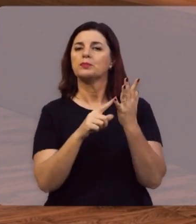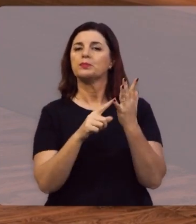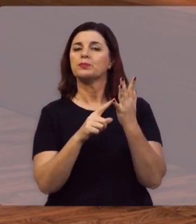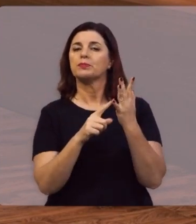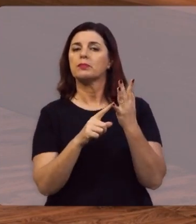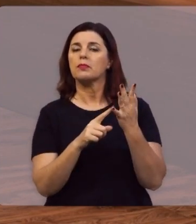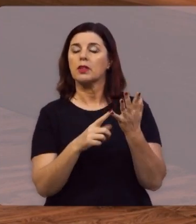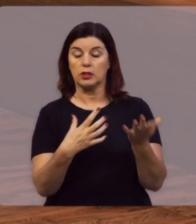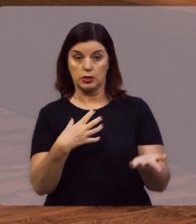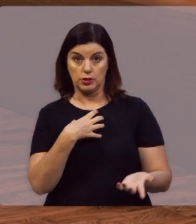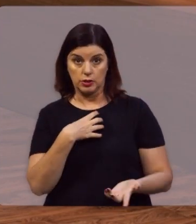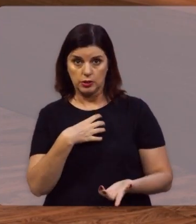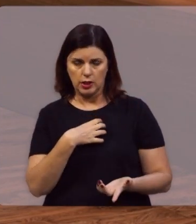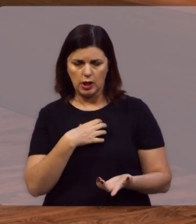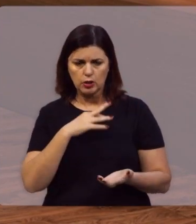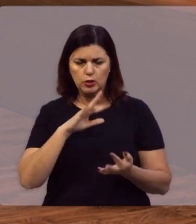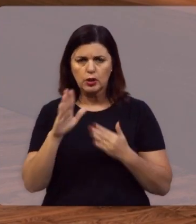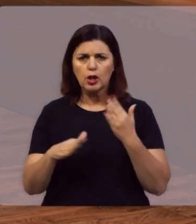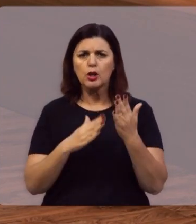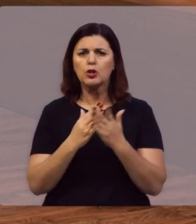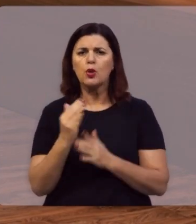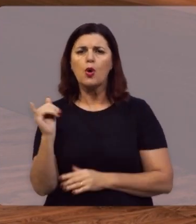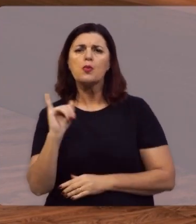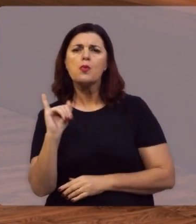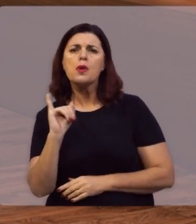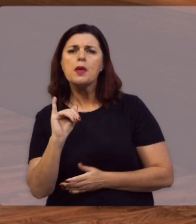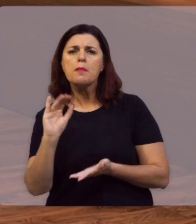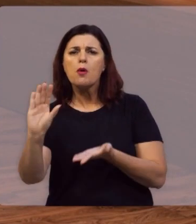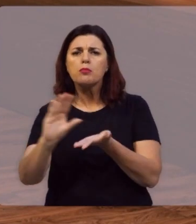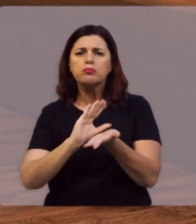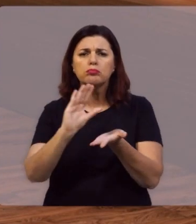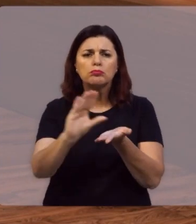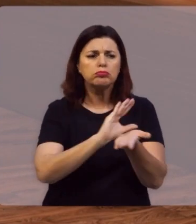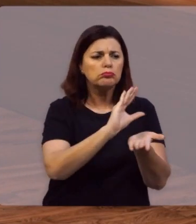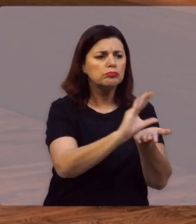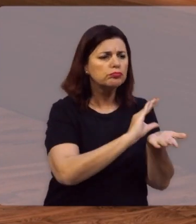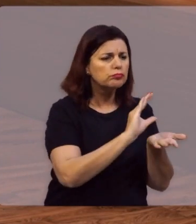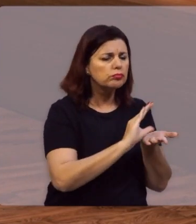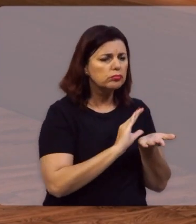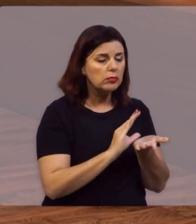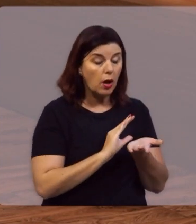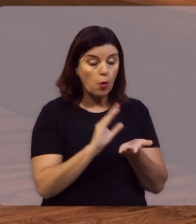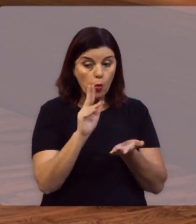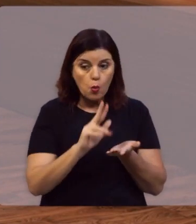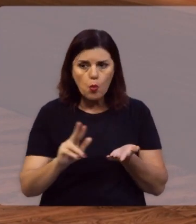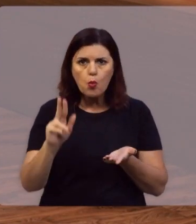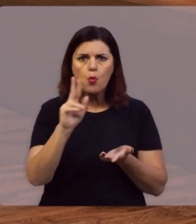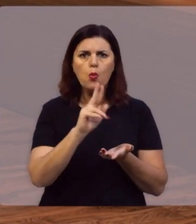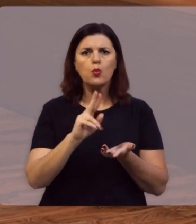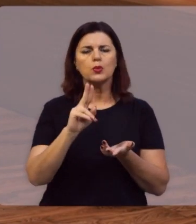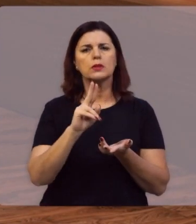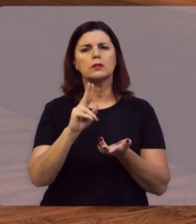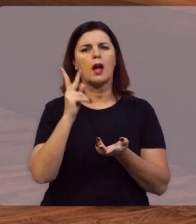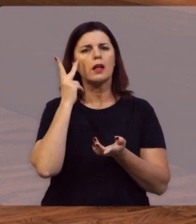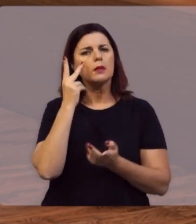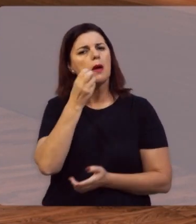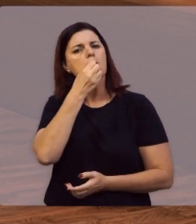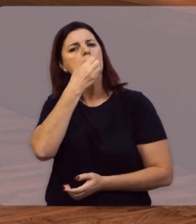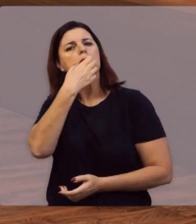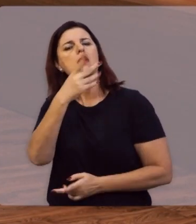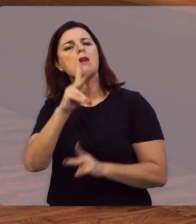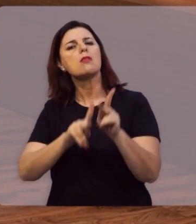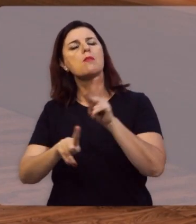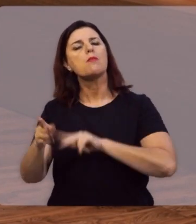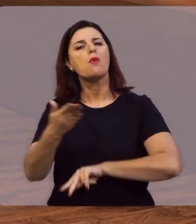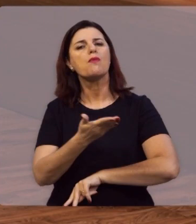de tal maneira que todos os tributos que são arrecadados sejam eles canalizados para o